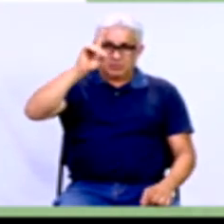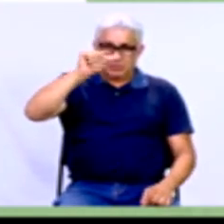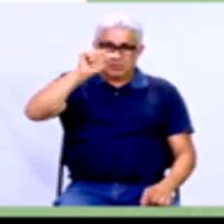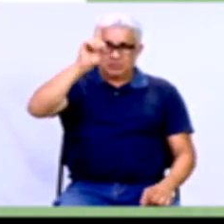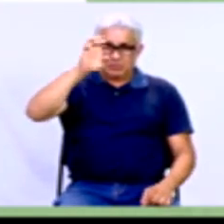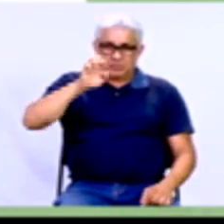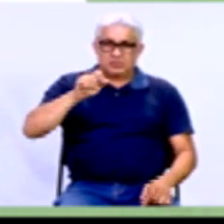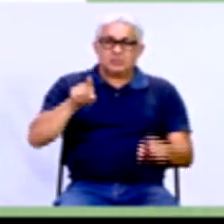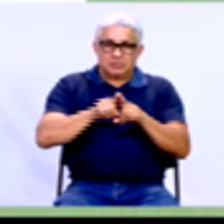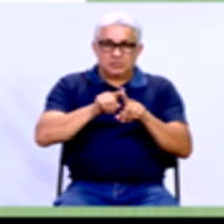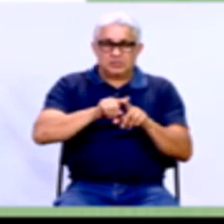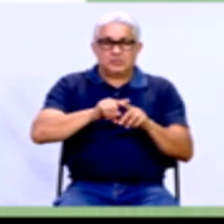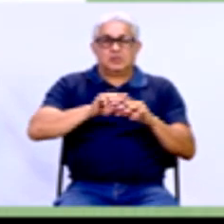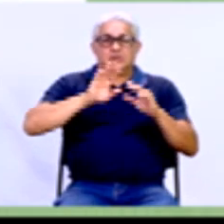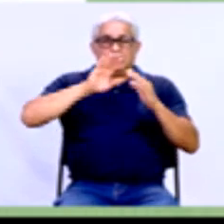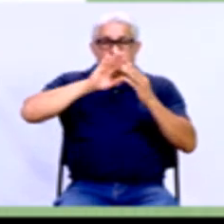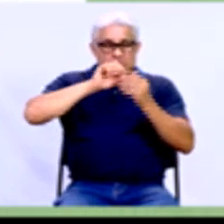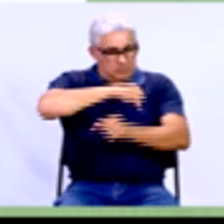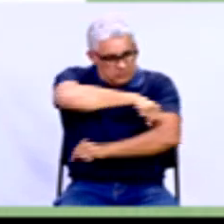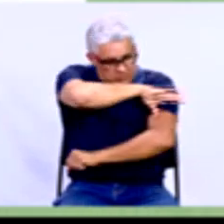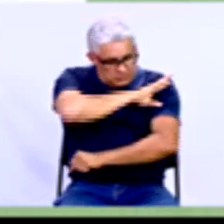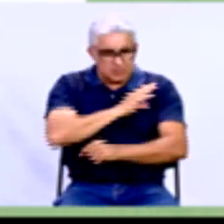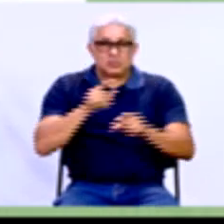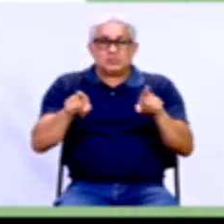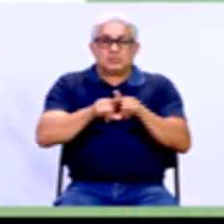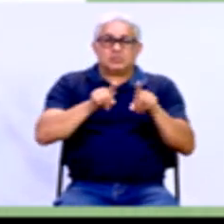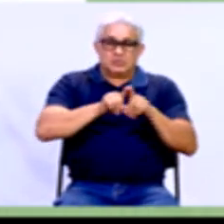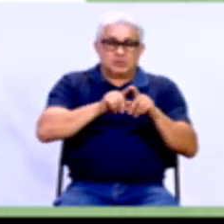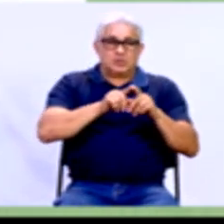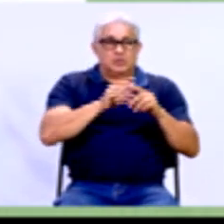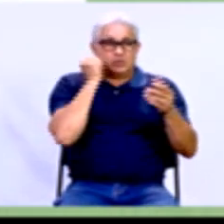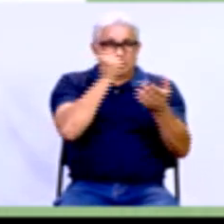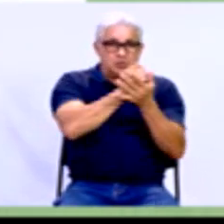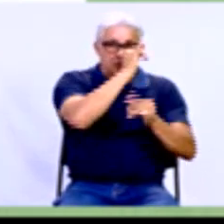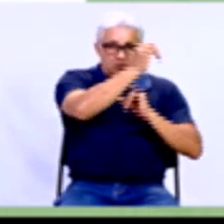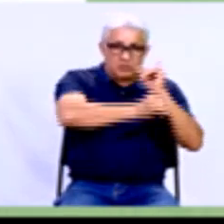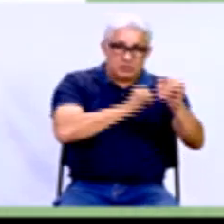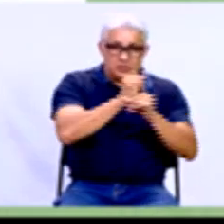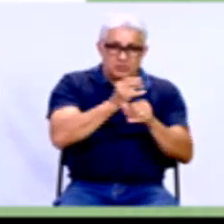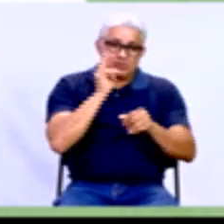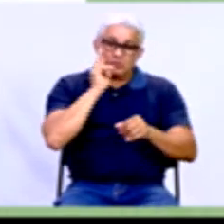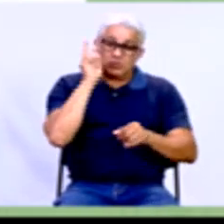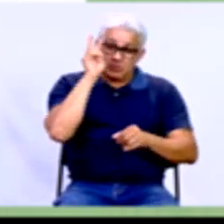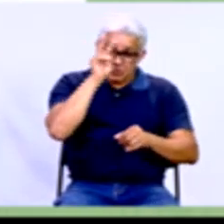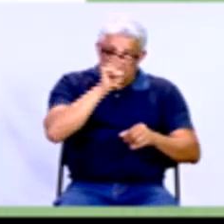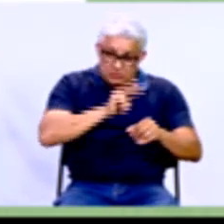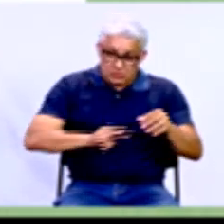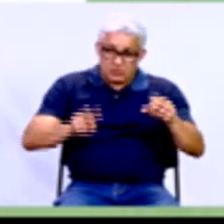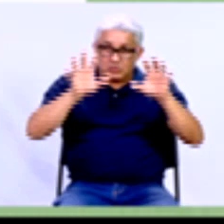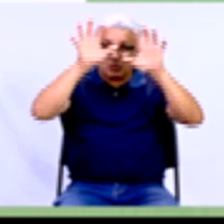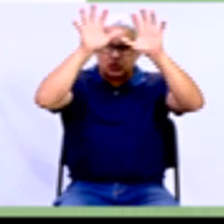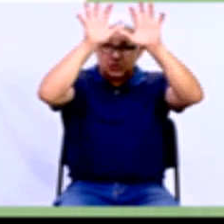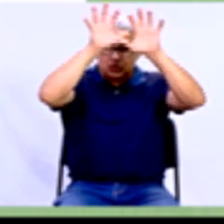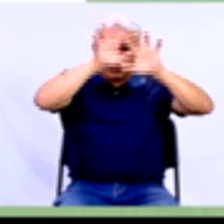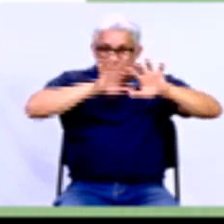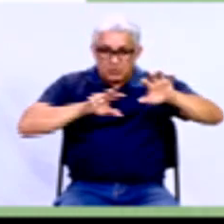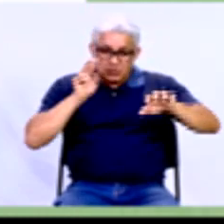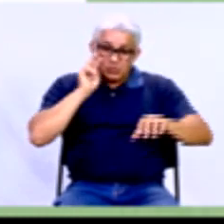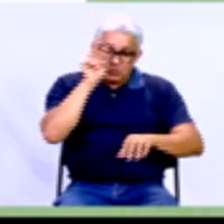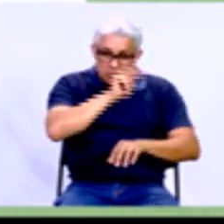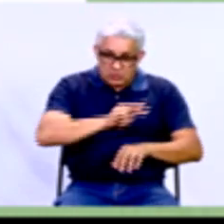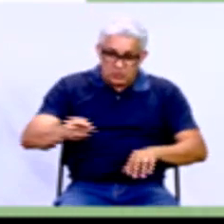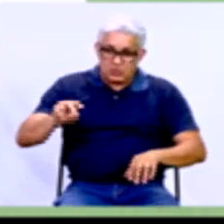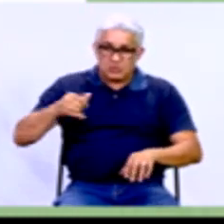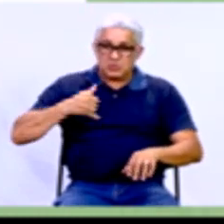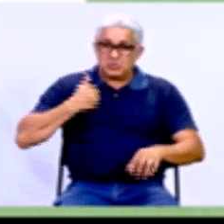e compras pela internet. Ó, a gente viu que ficou bem baixo aqui. Então, a gente conseguiu ver o quê? Que o nível de escolaridade não